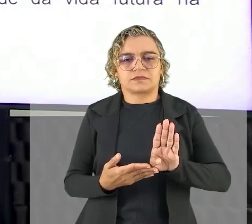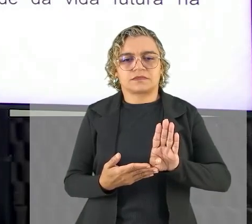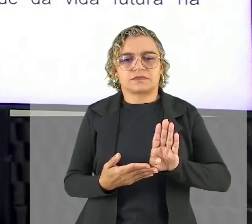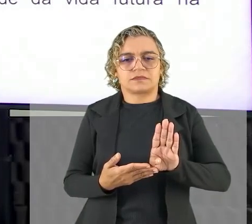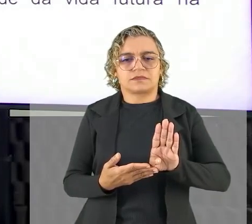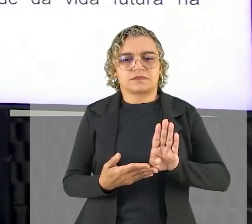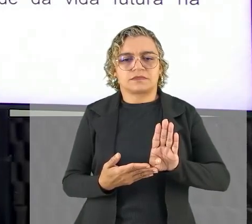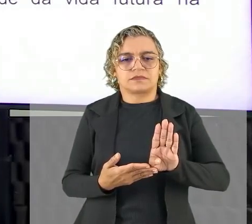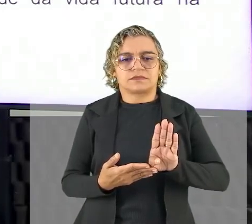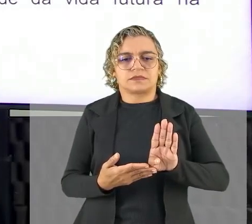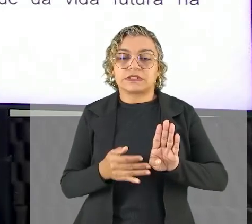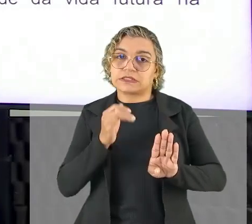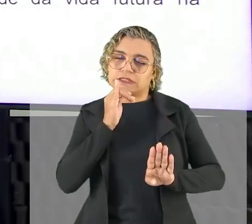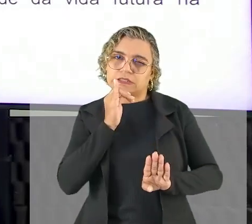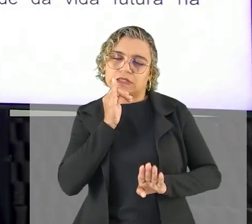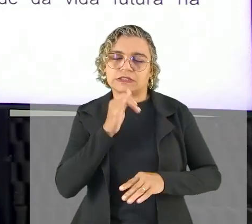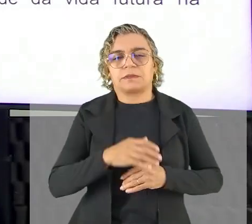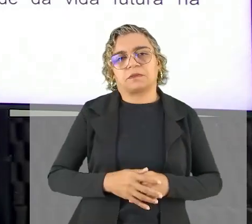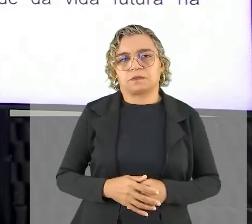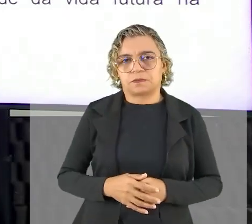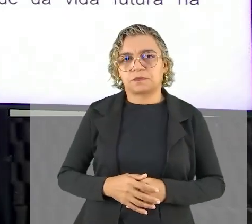Bom, se o homem